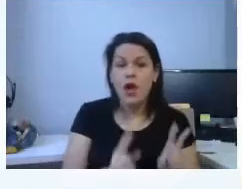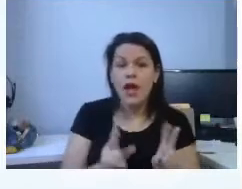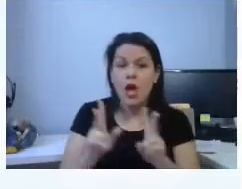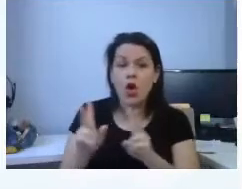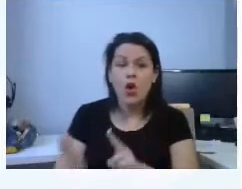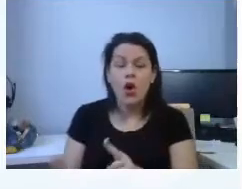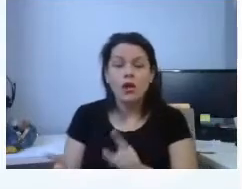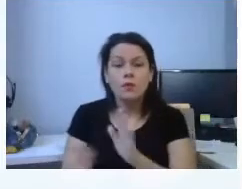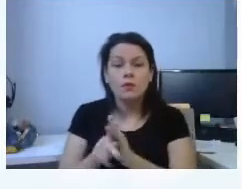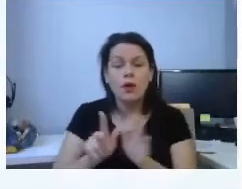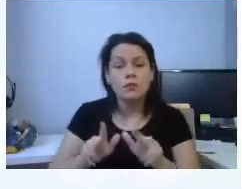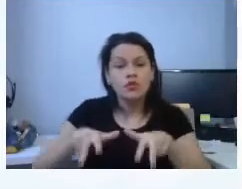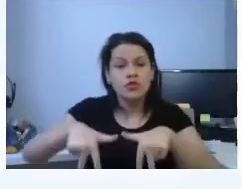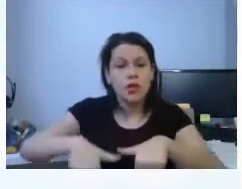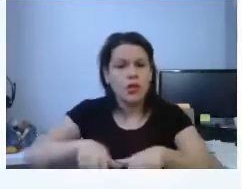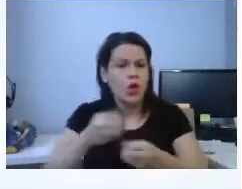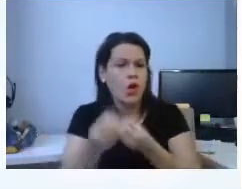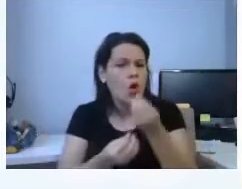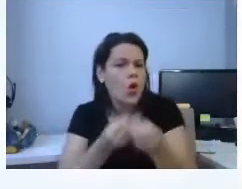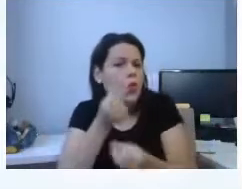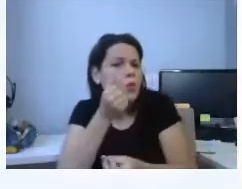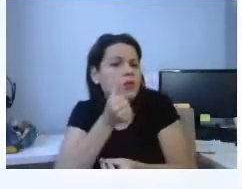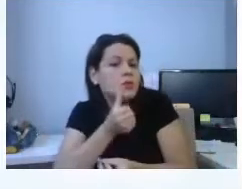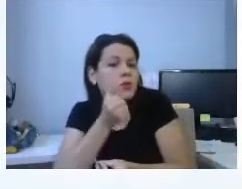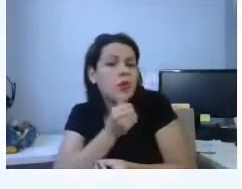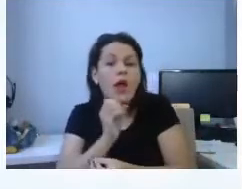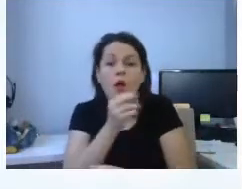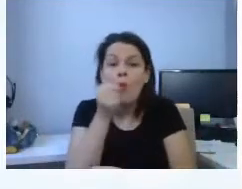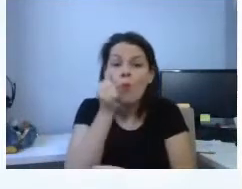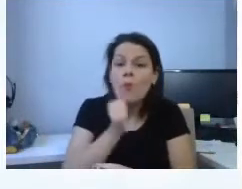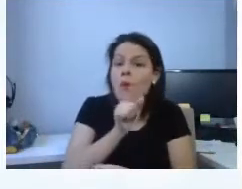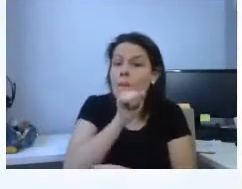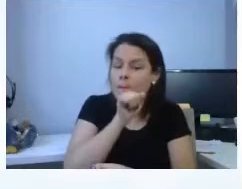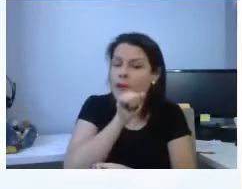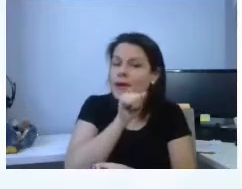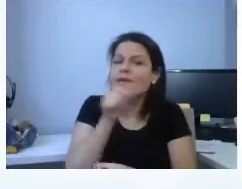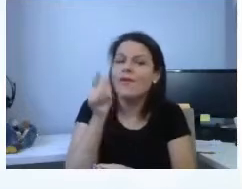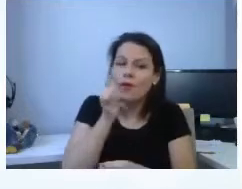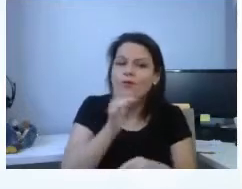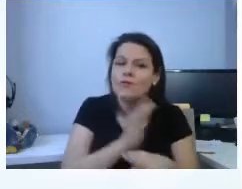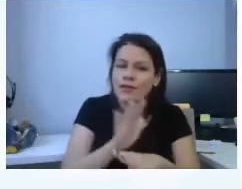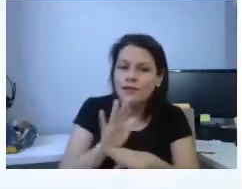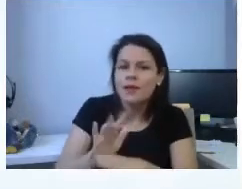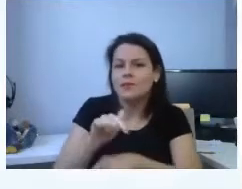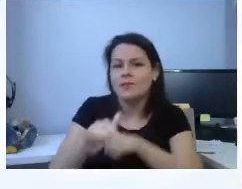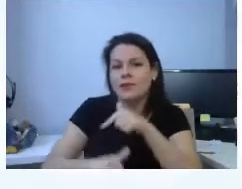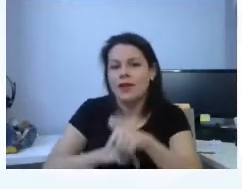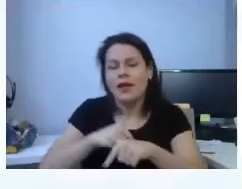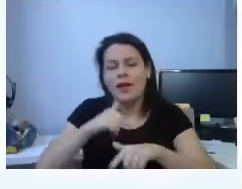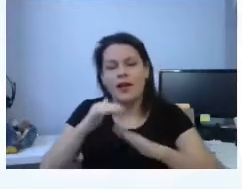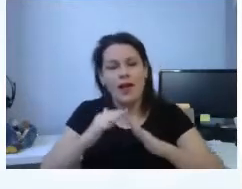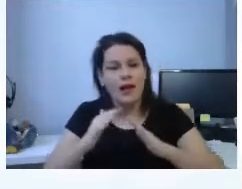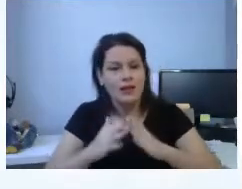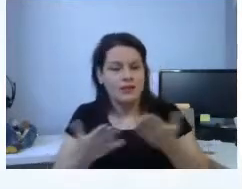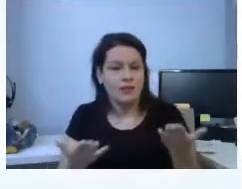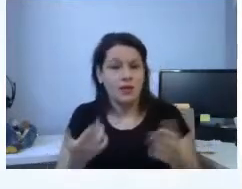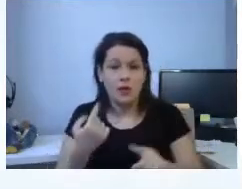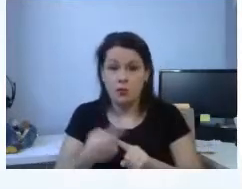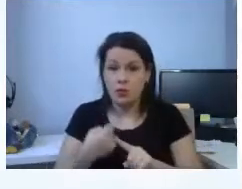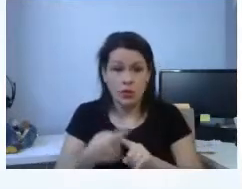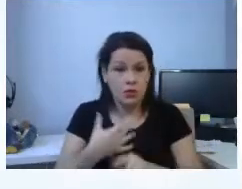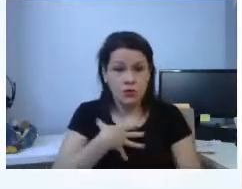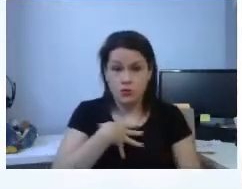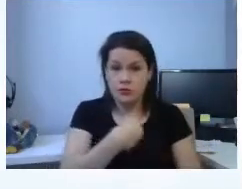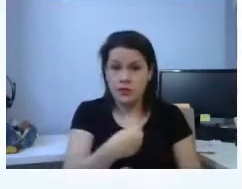seja, como que as mulheres, como que as mães estão lidando com isso, né? Porque os filhos estão